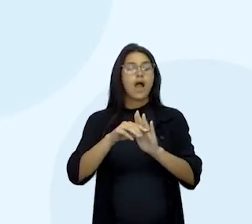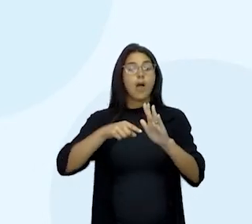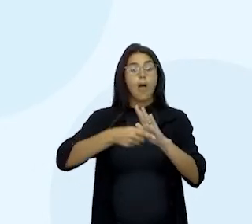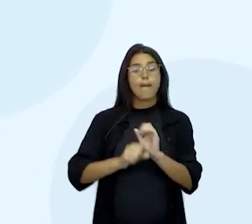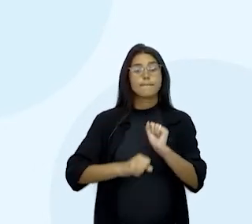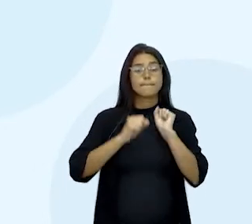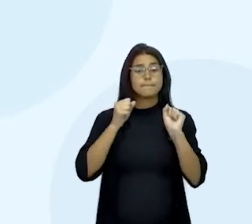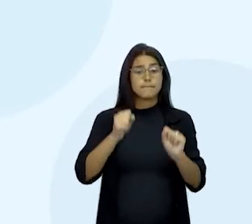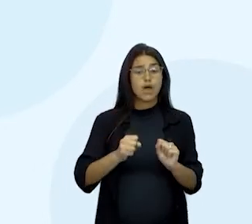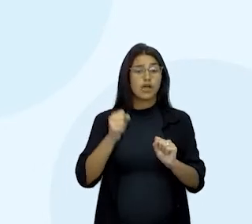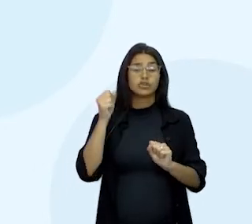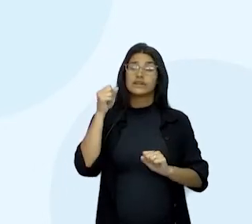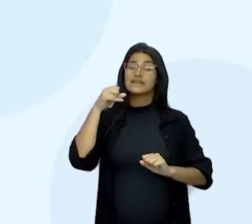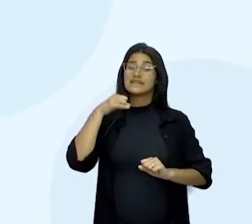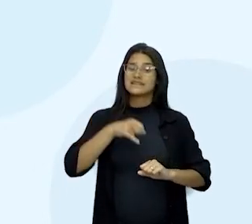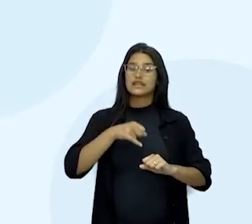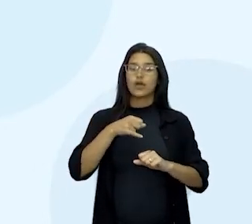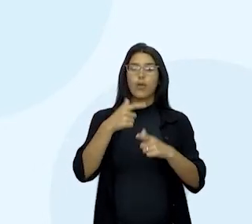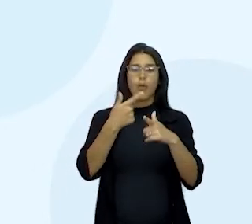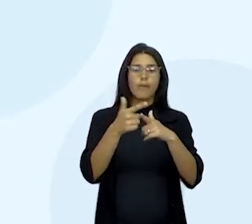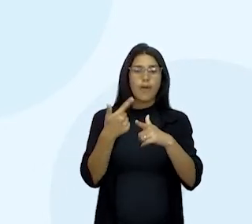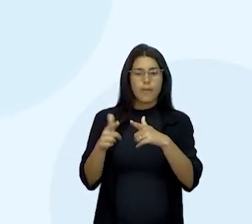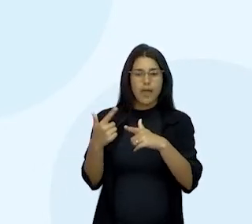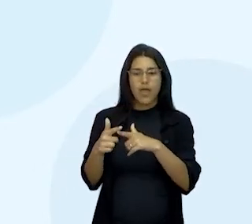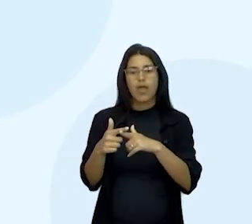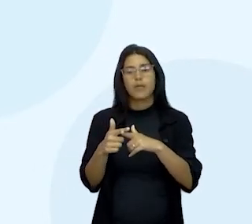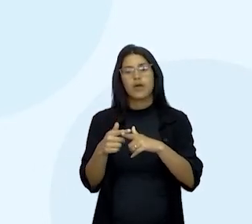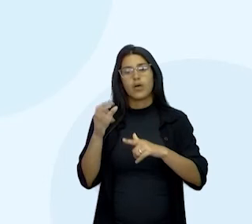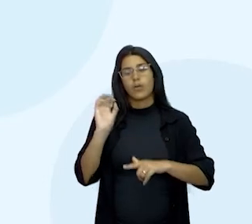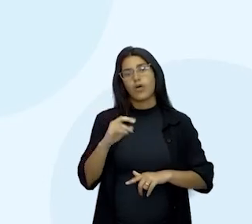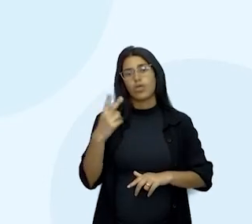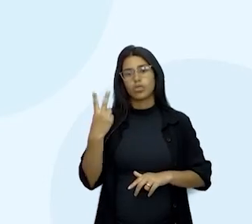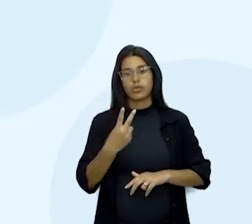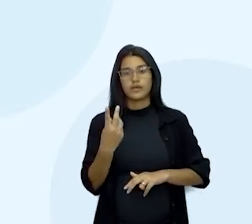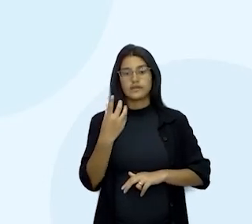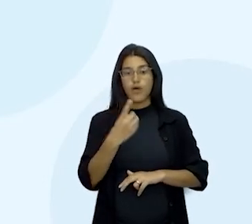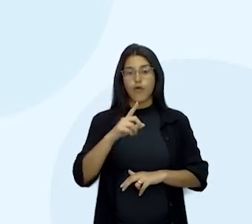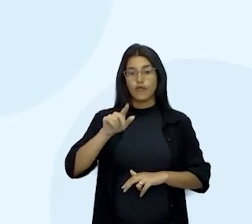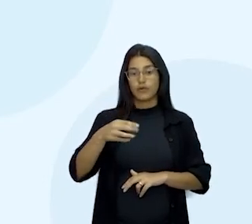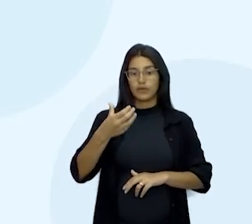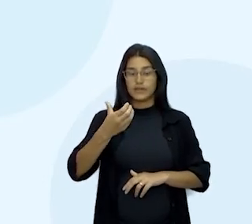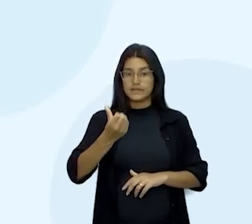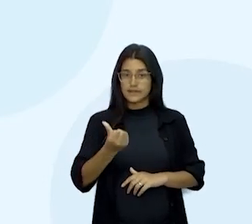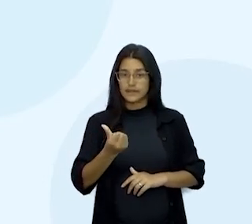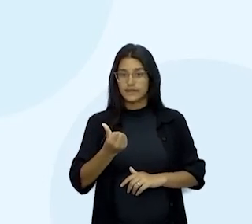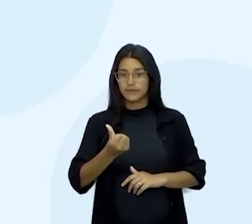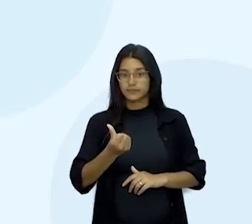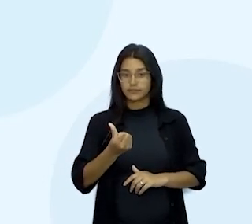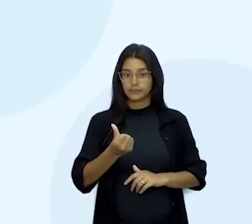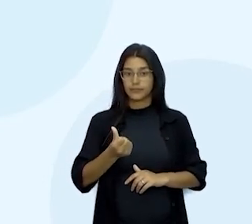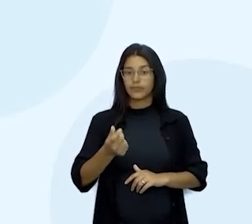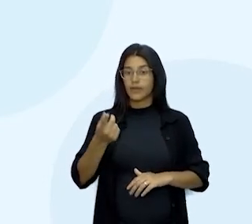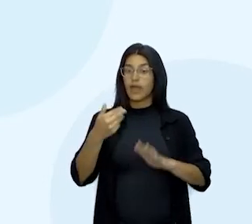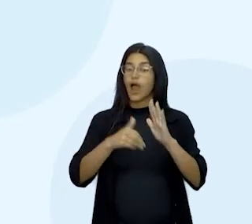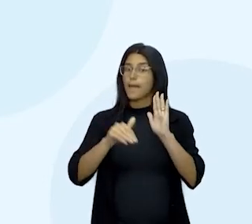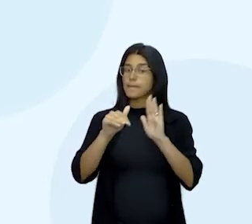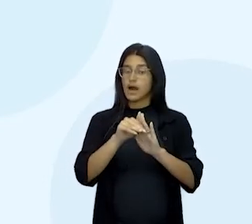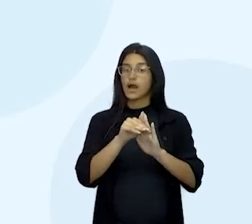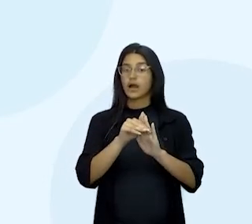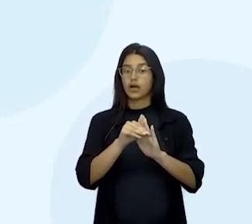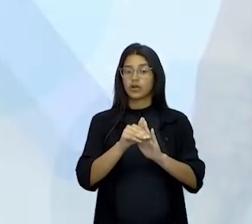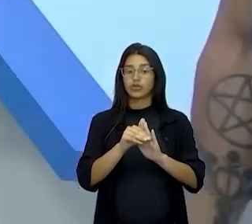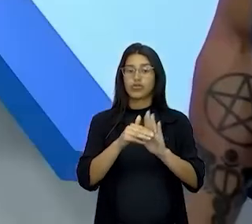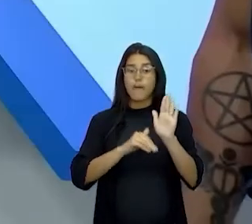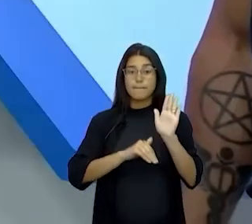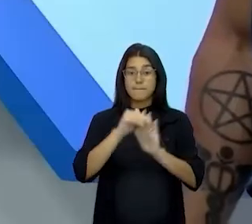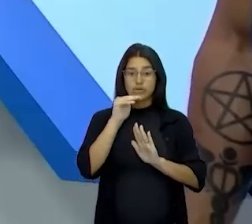poderia suportar sem passar mal com a pressão parcial do oxigênio a 1,6 atm? Essa é a pressão limite sem passar mal.